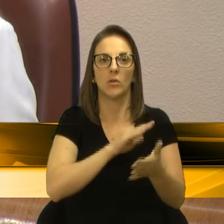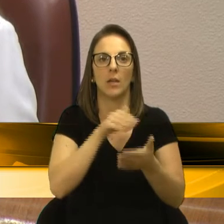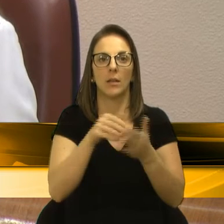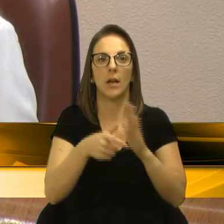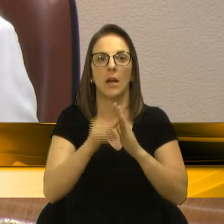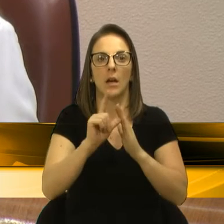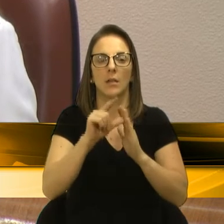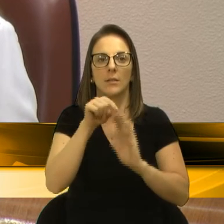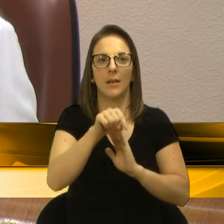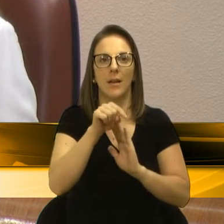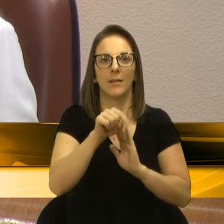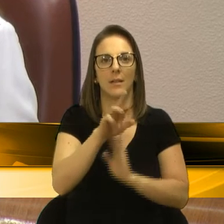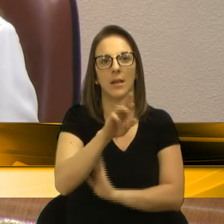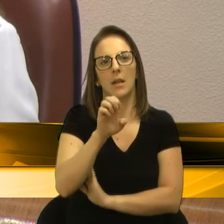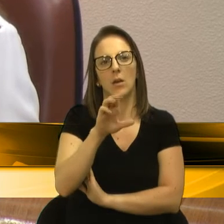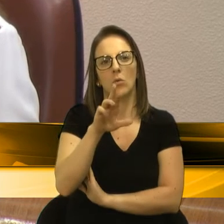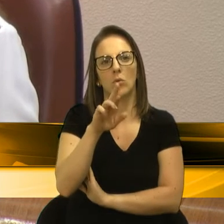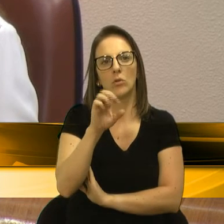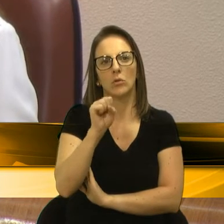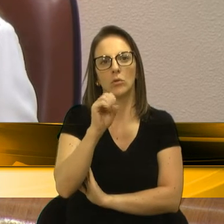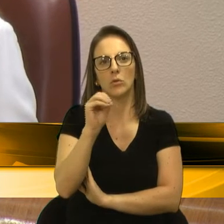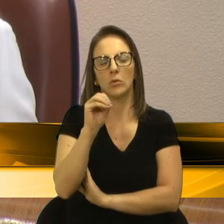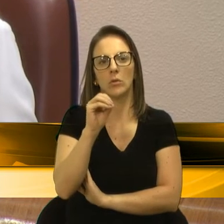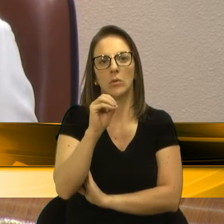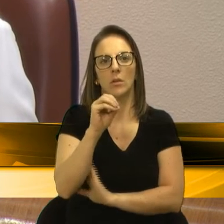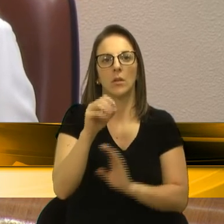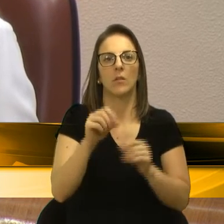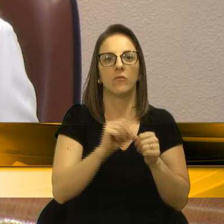recurso ordinário em habeas corpus número